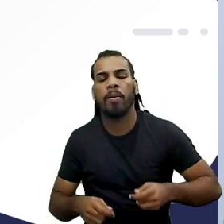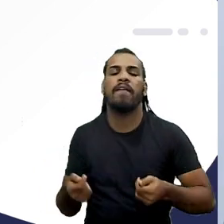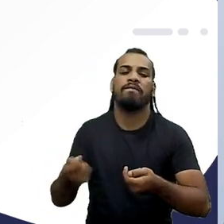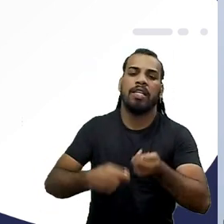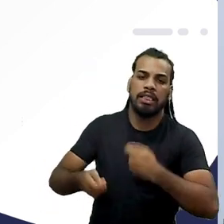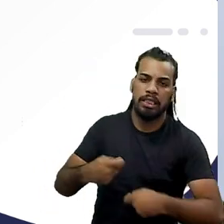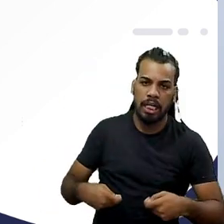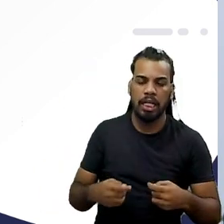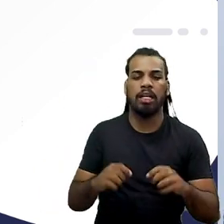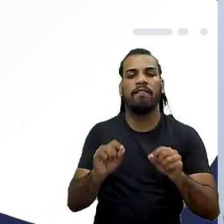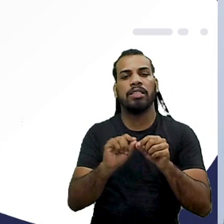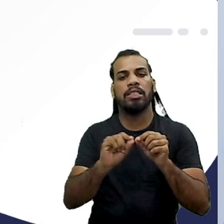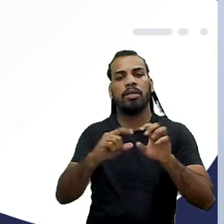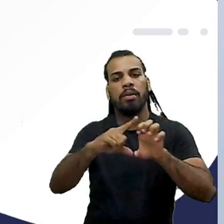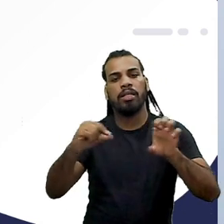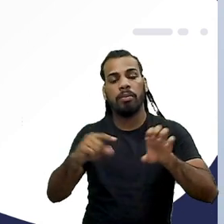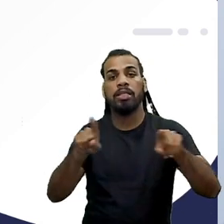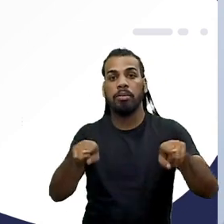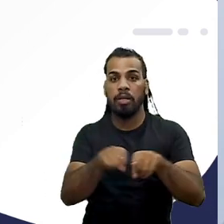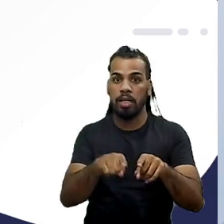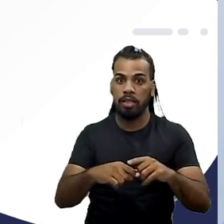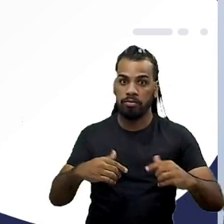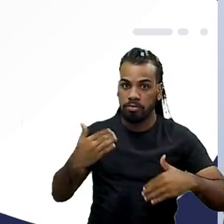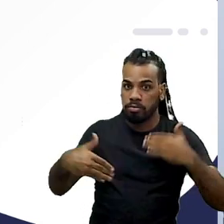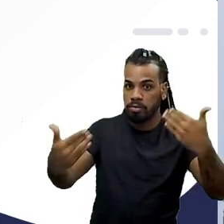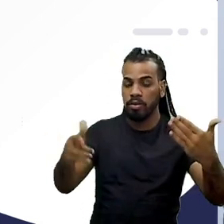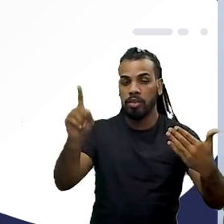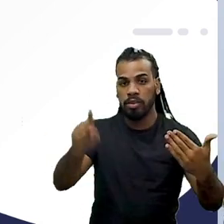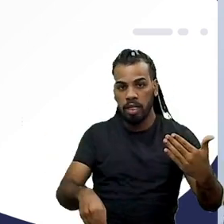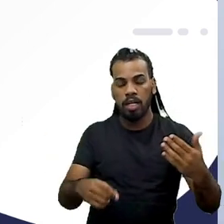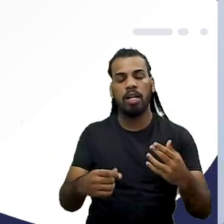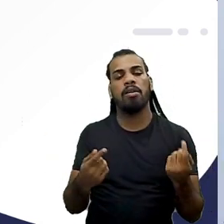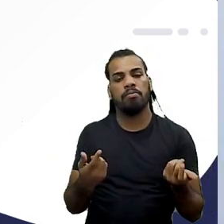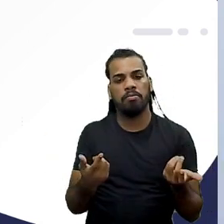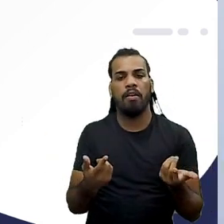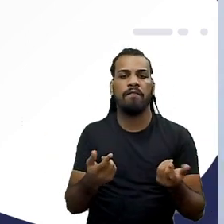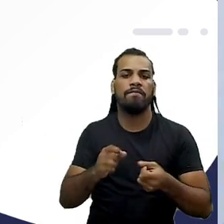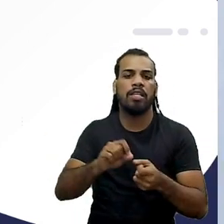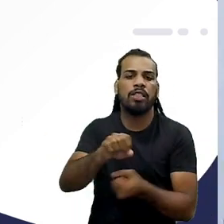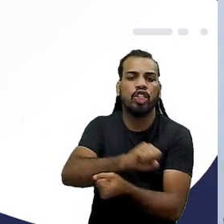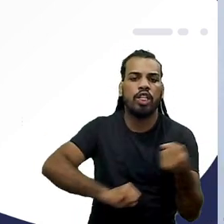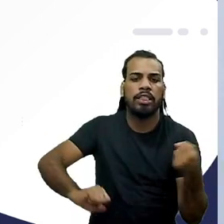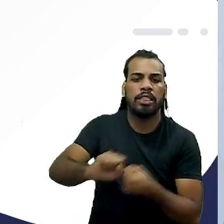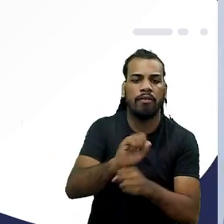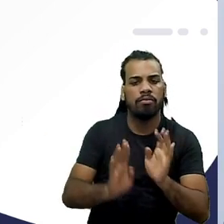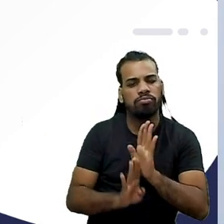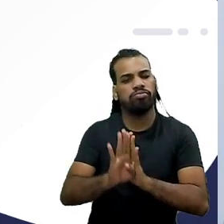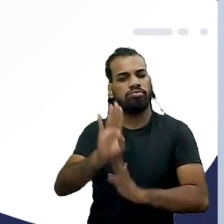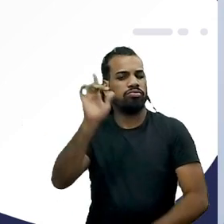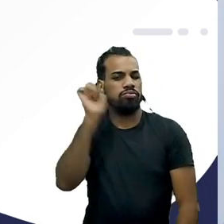do empreendimento e para que ele possa crescer de uma forma sustentável.